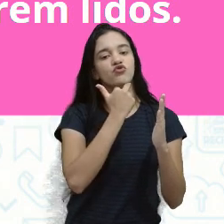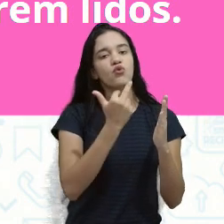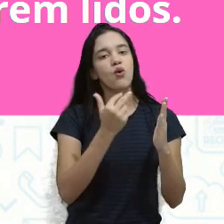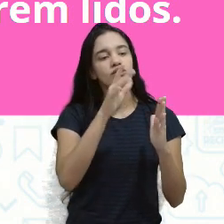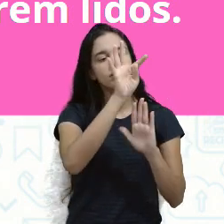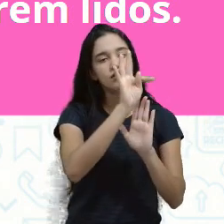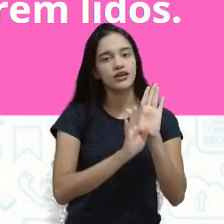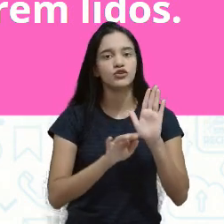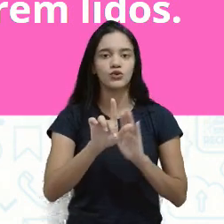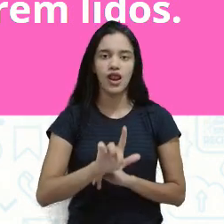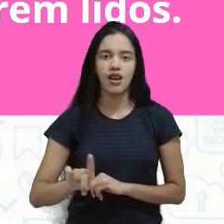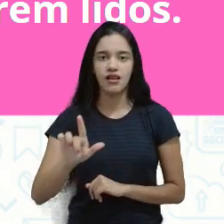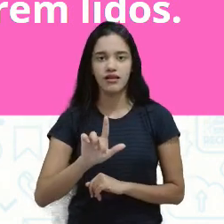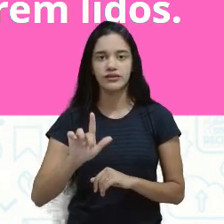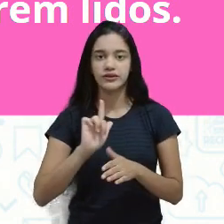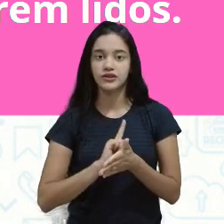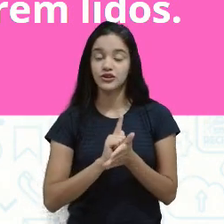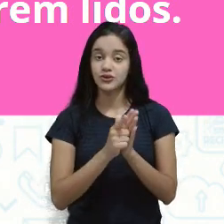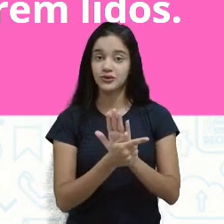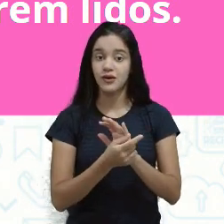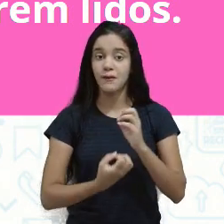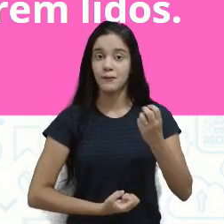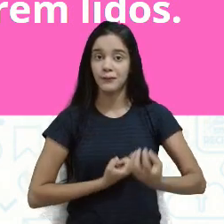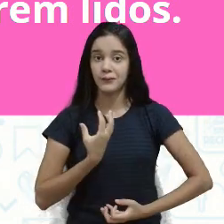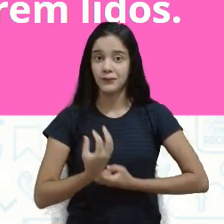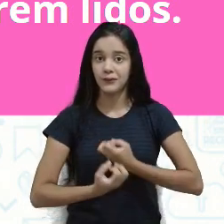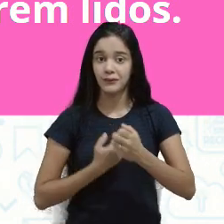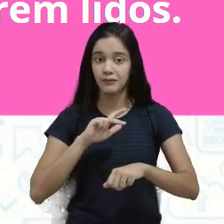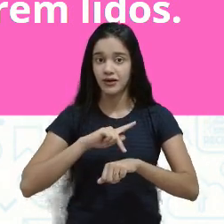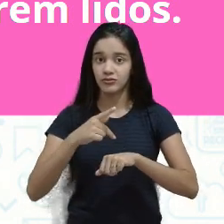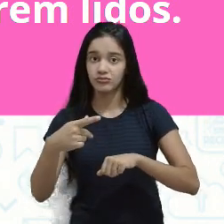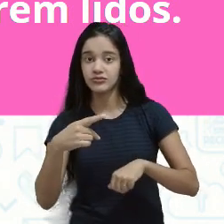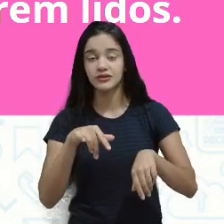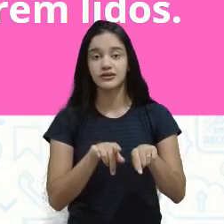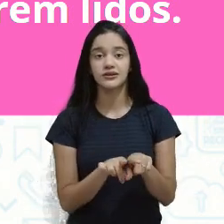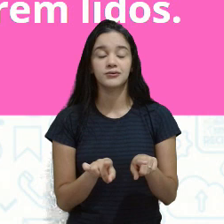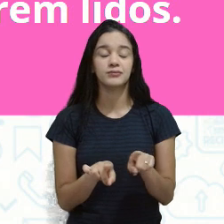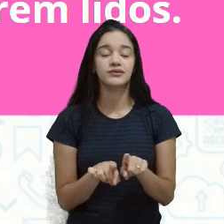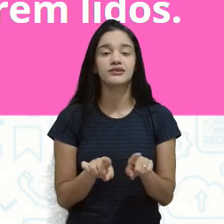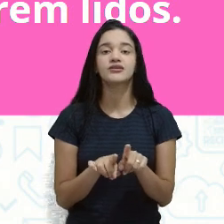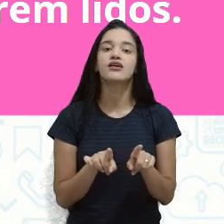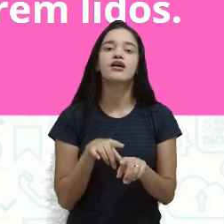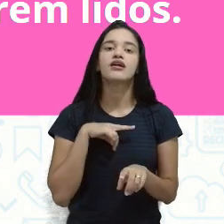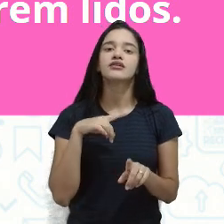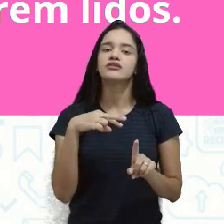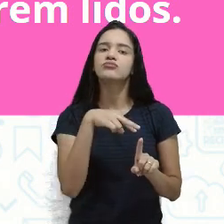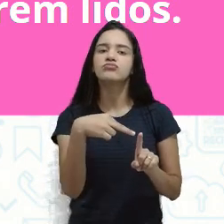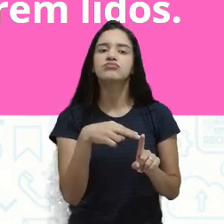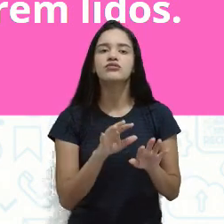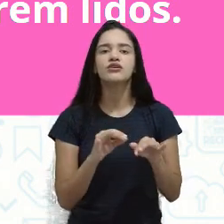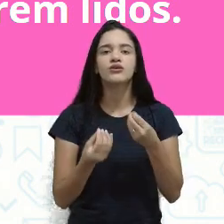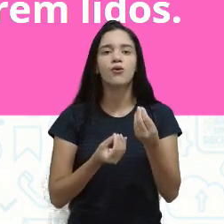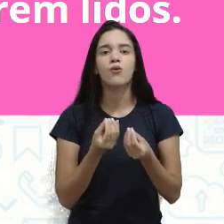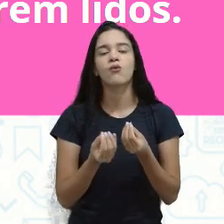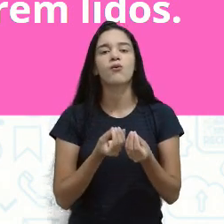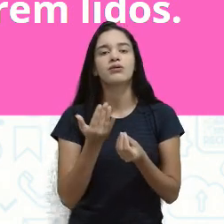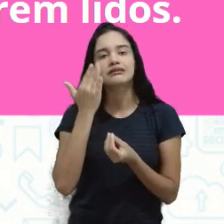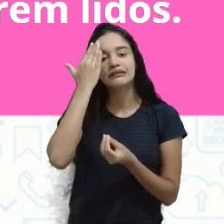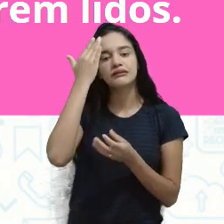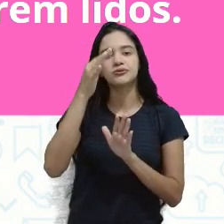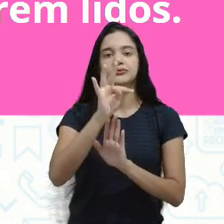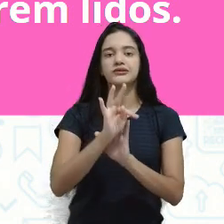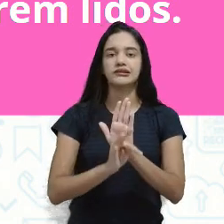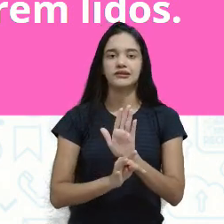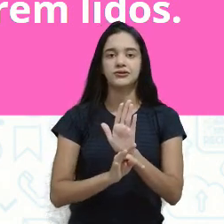textos literários do gênero poema e poesia, estabelecer expectativas sobre a interpretação dos textos